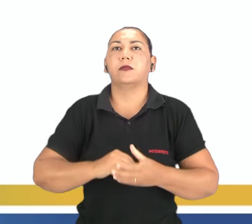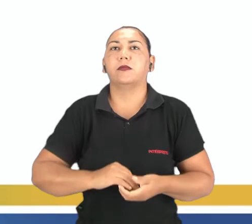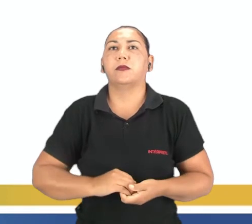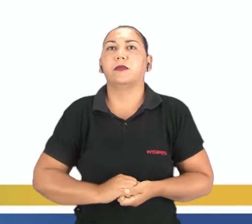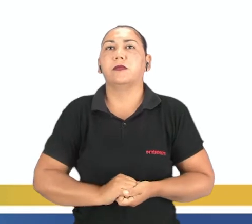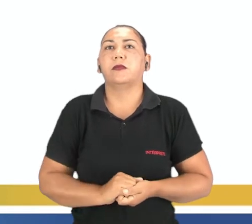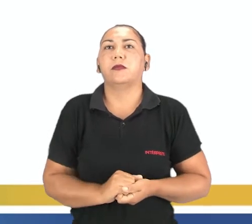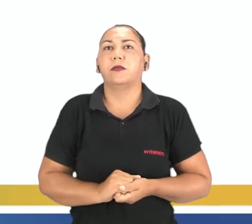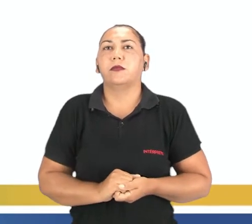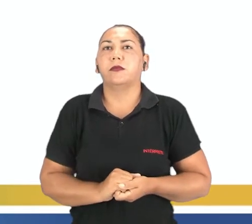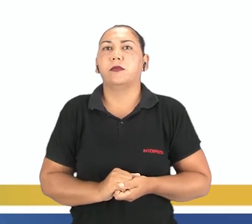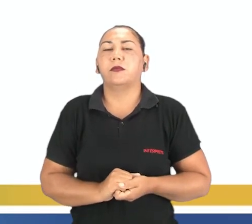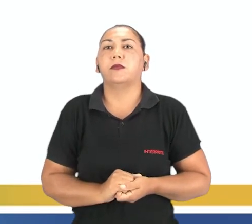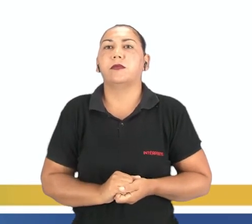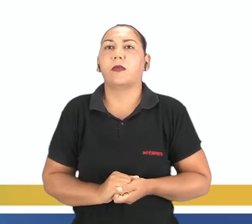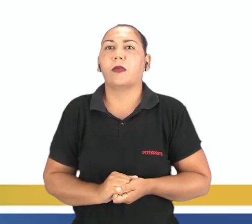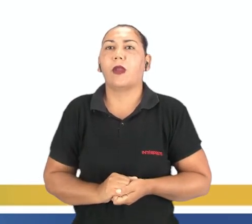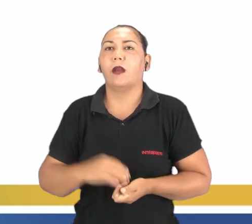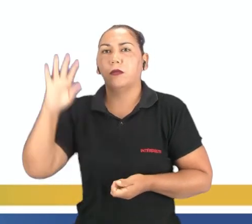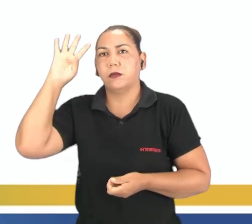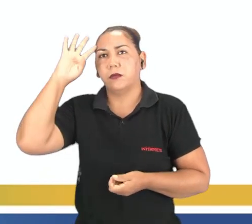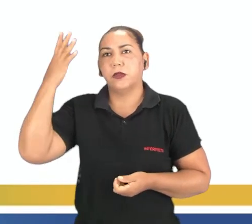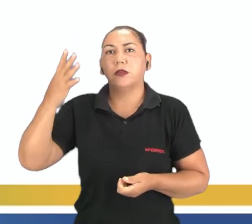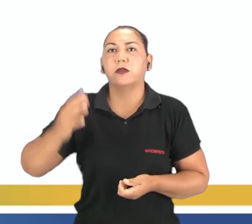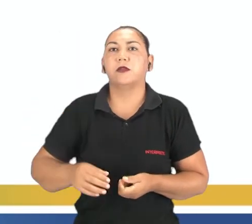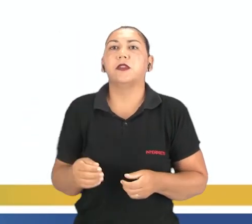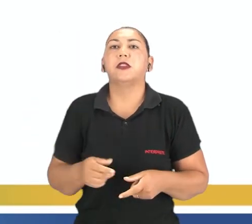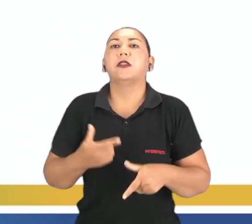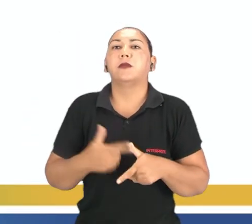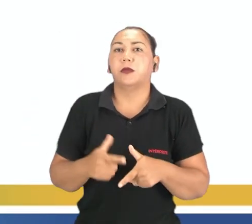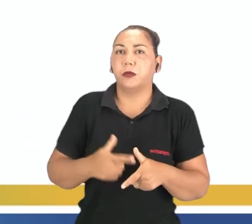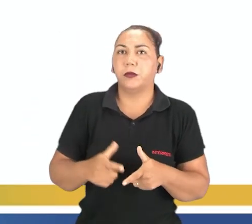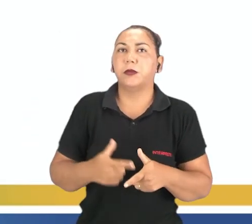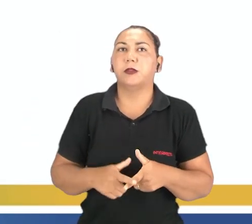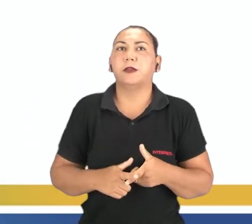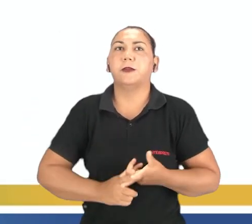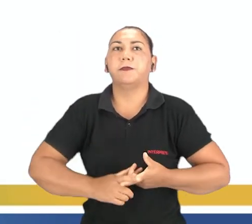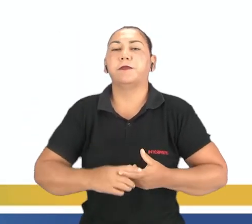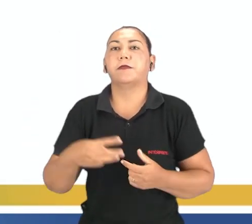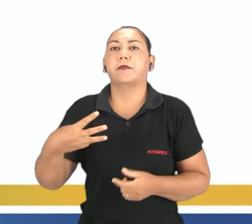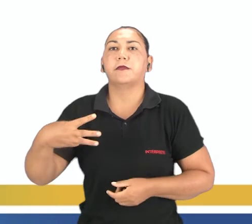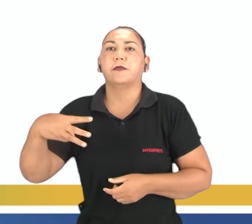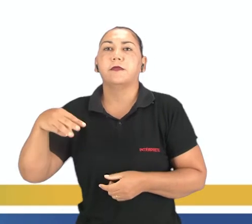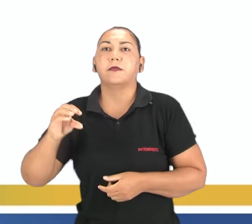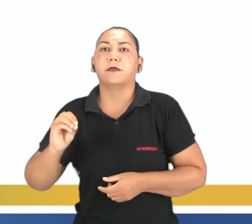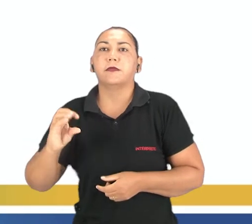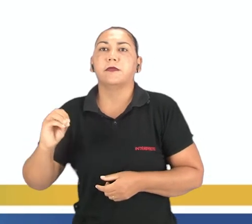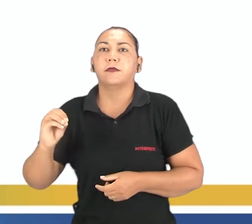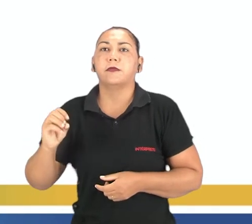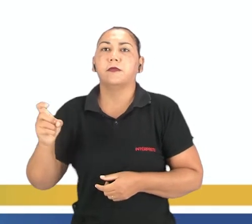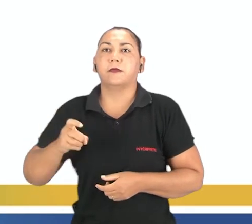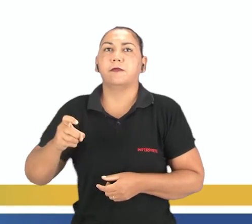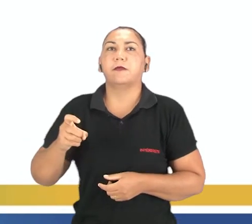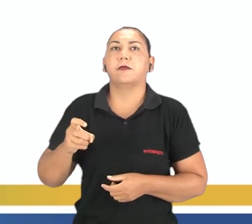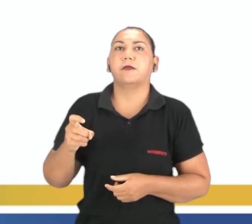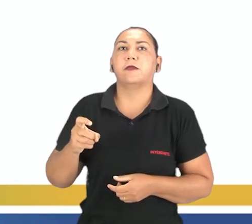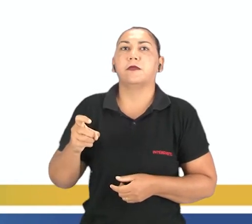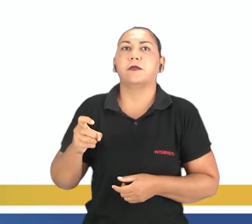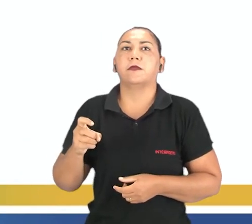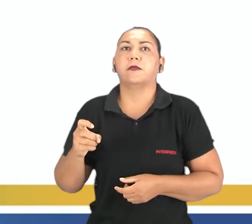resolver aí o nosso probleminha. Então, nós vamos multiplicar 300 vezes x e depois 5 vezes